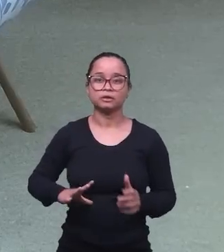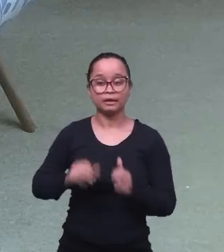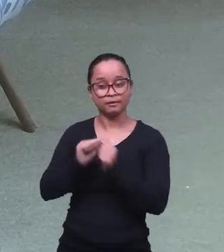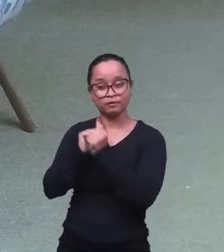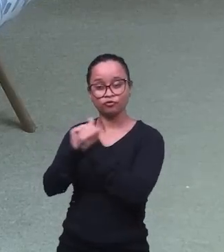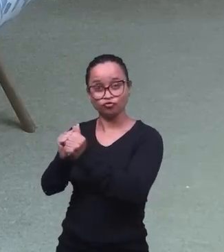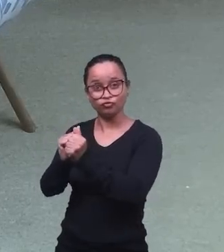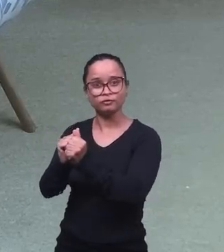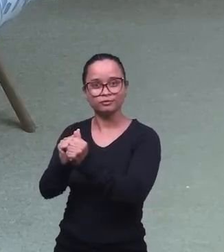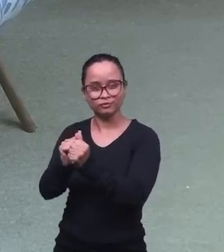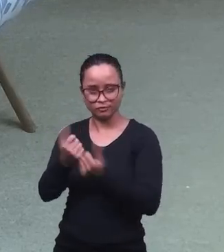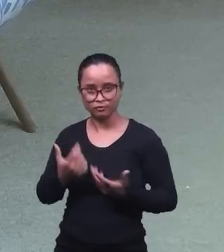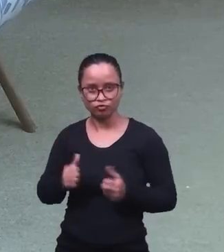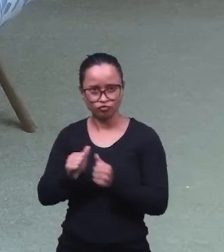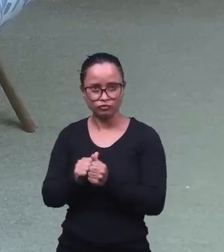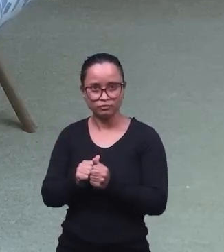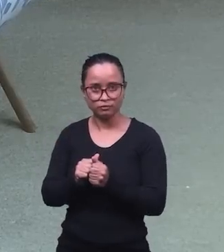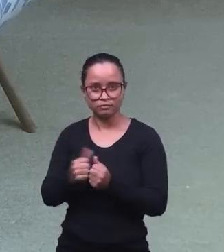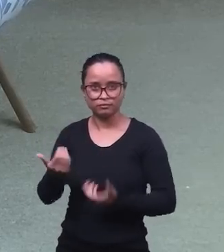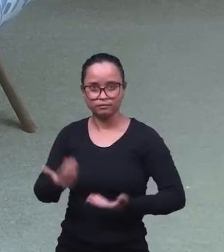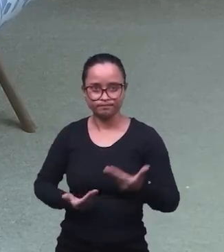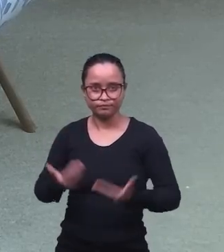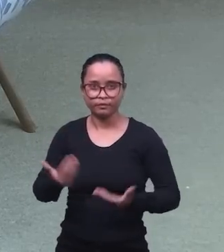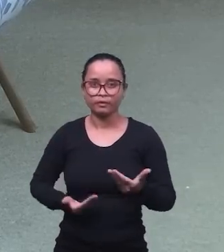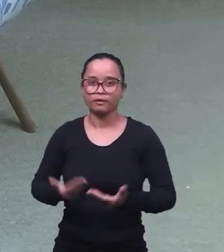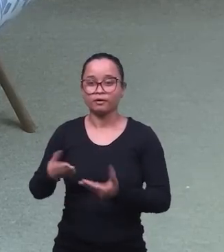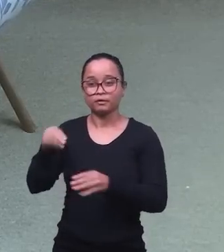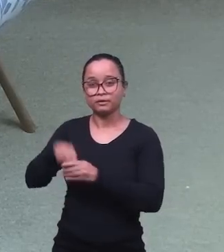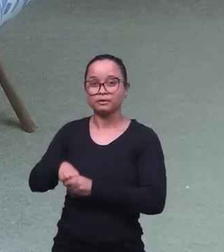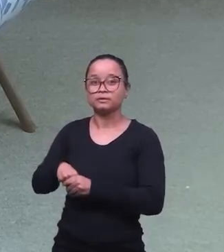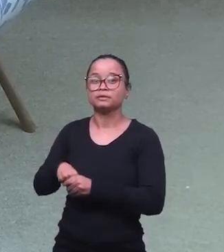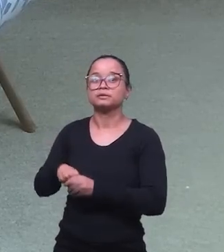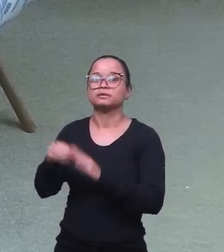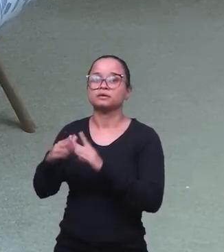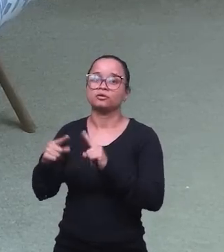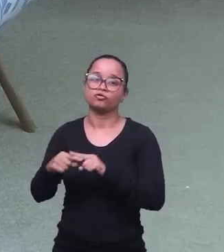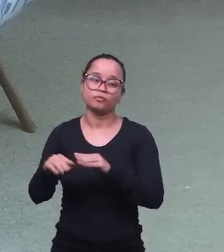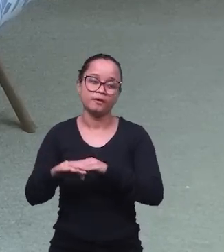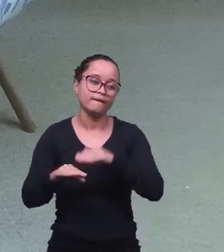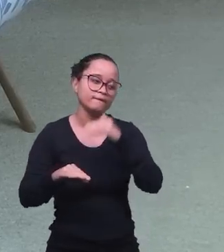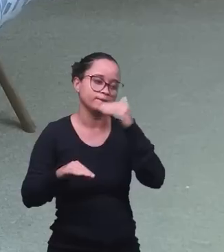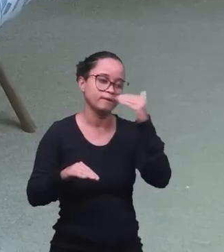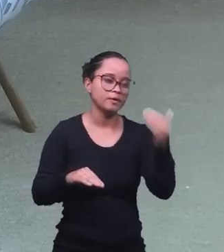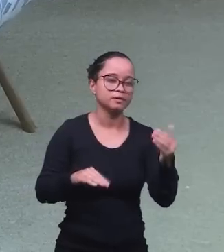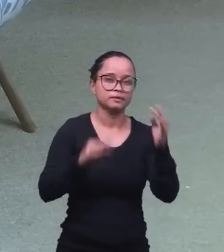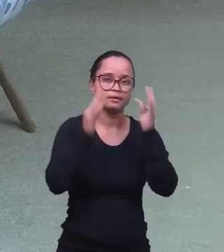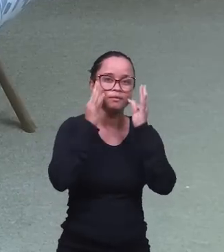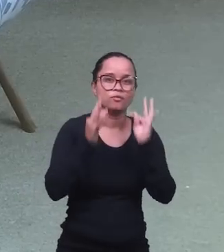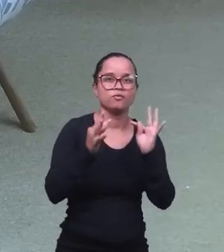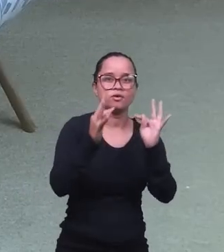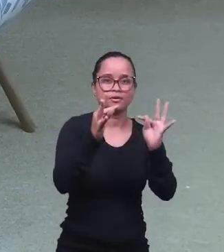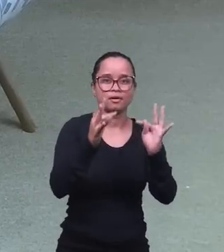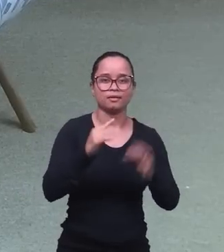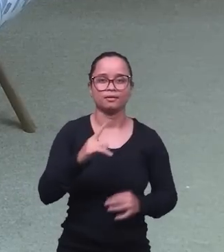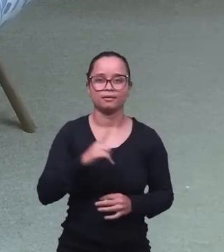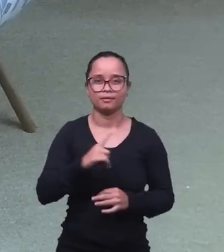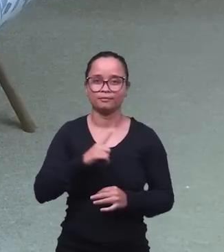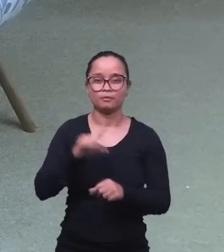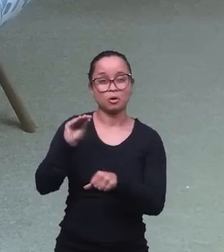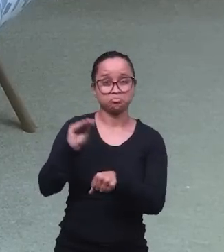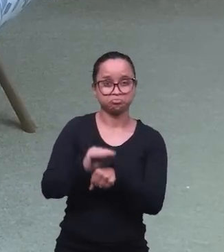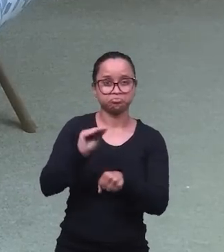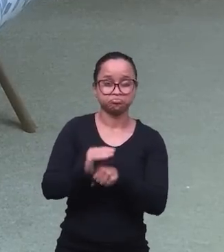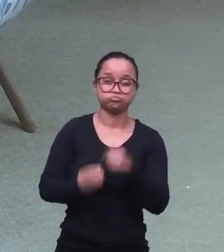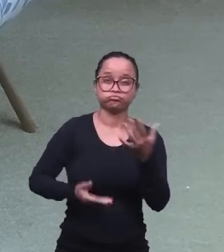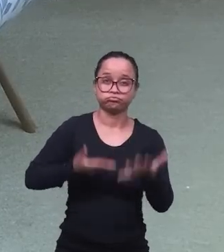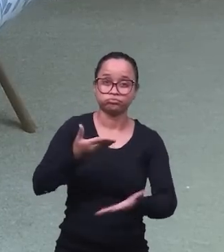igreja. Então é a vida do crente, é a vida do servo dentro da igreja e fora da igreja. Ou seja, ele tem um testemunho a